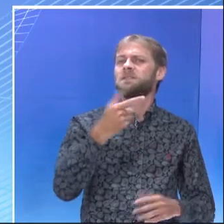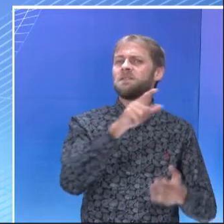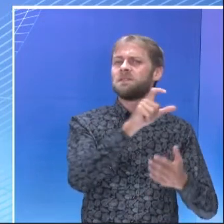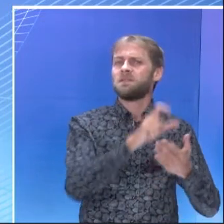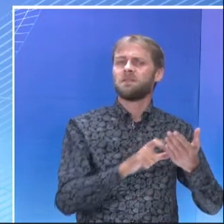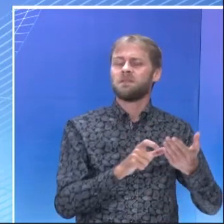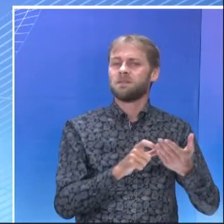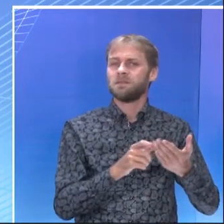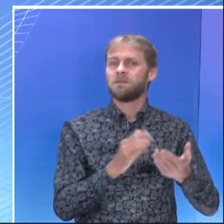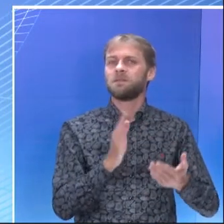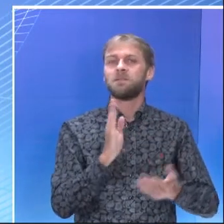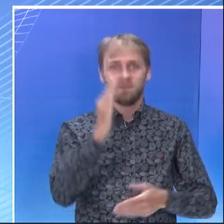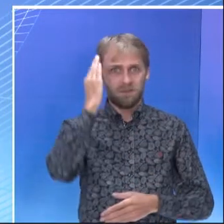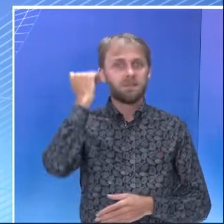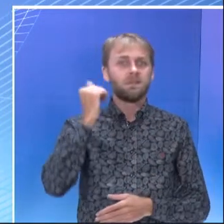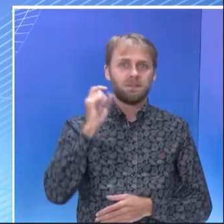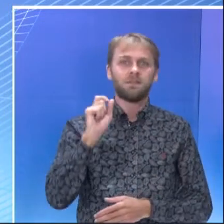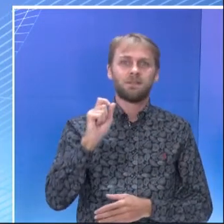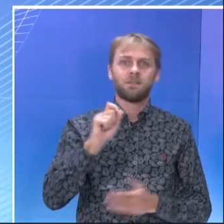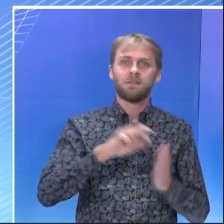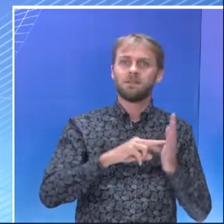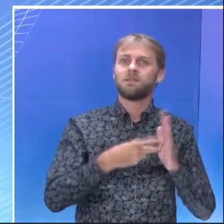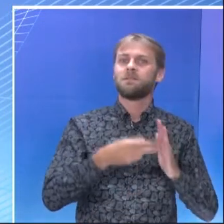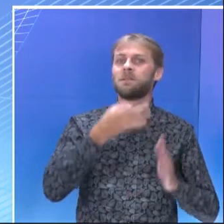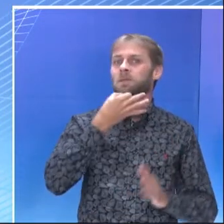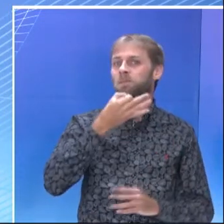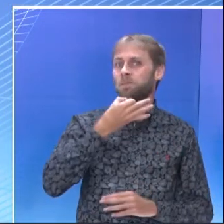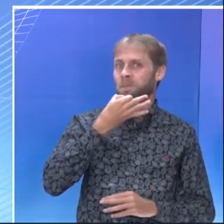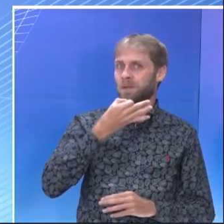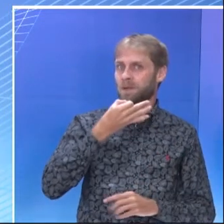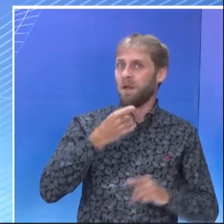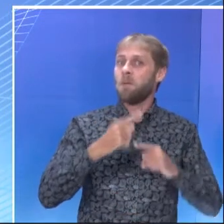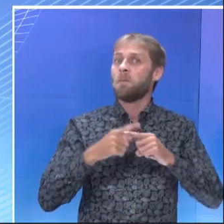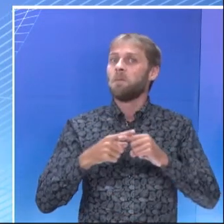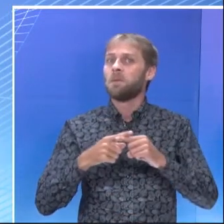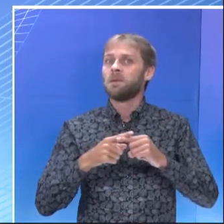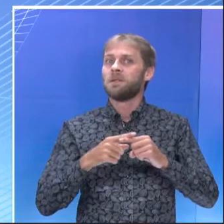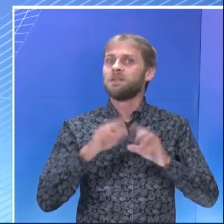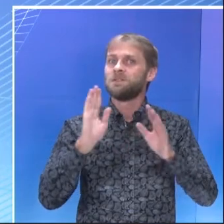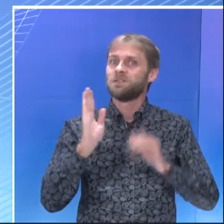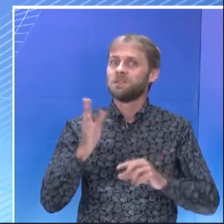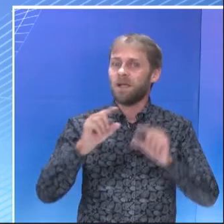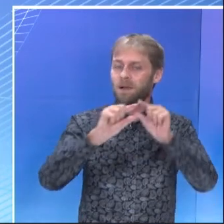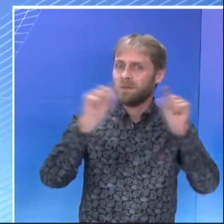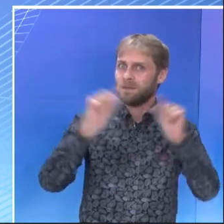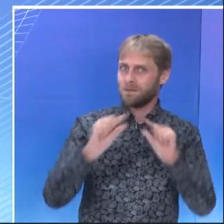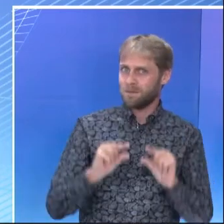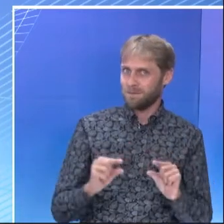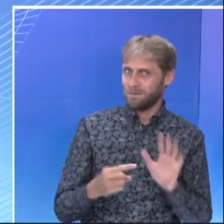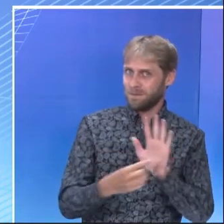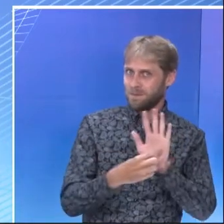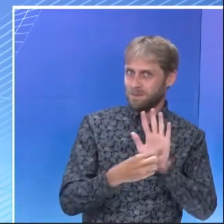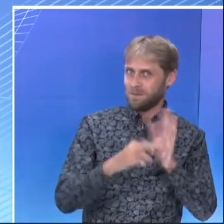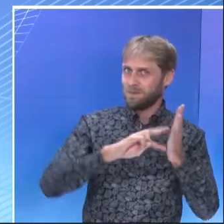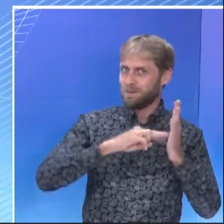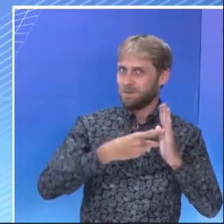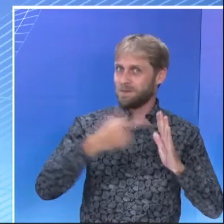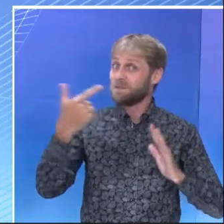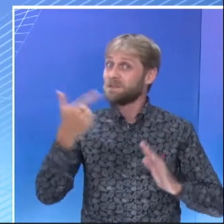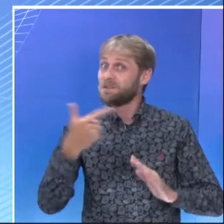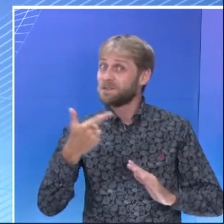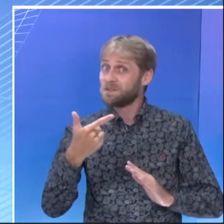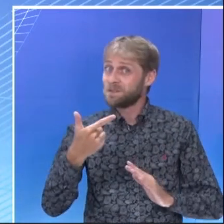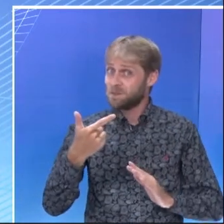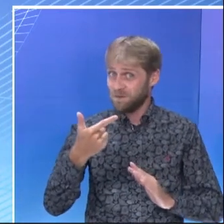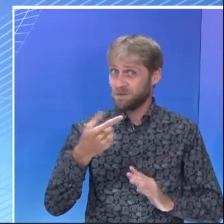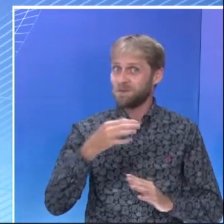E eu sei, inclusive, que é um texto de opinião. Por quê? Porque já está dizendo aqui no enunciado. Nesse sentido, o segundo texto,